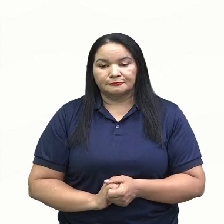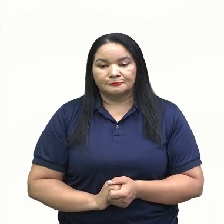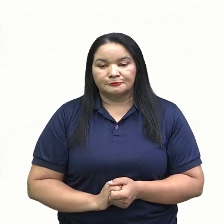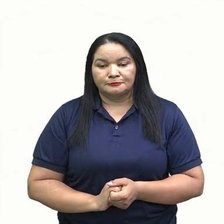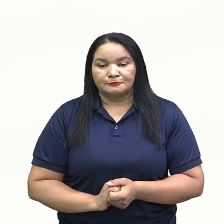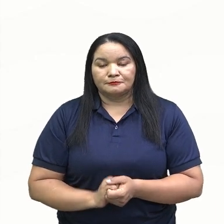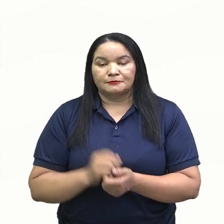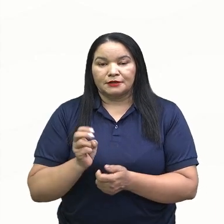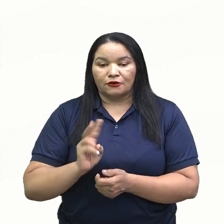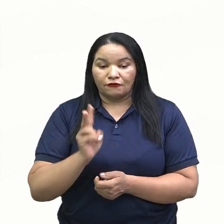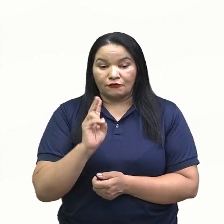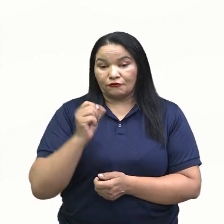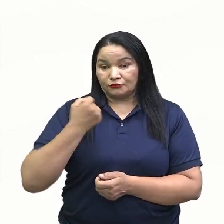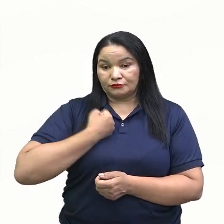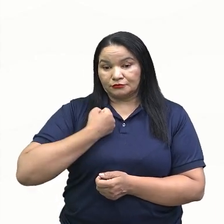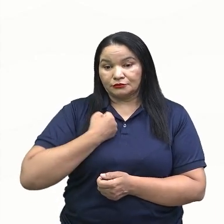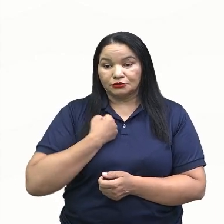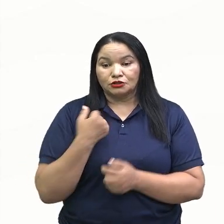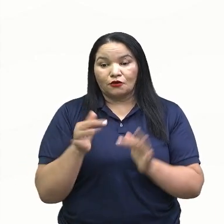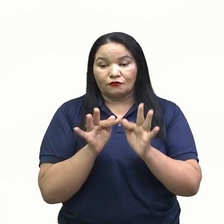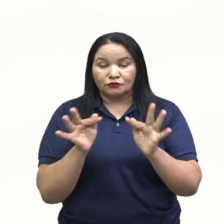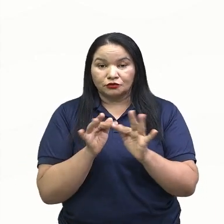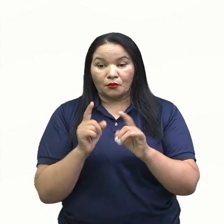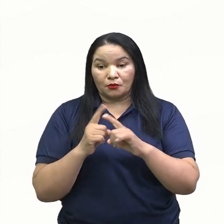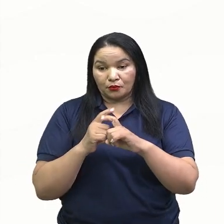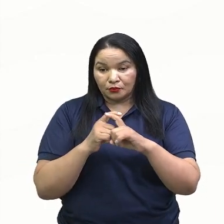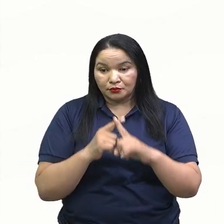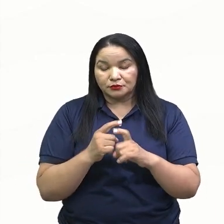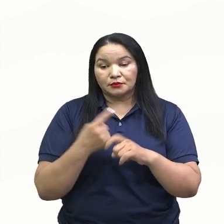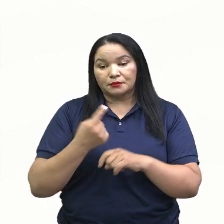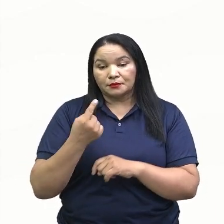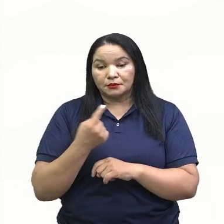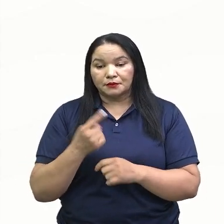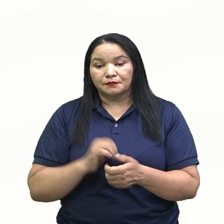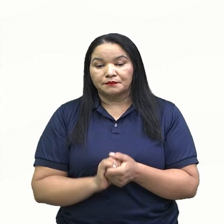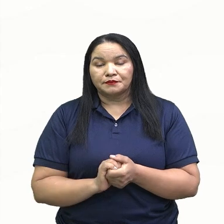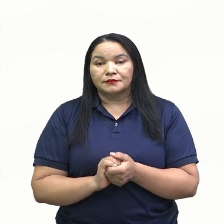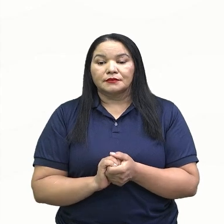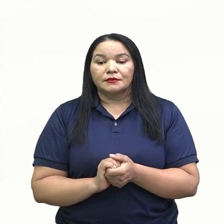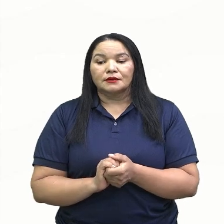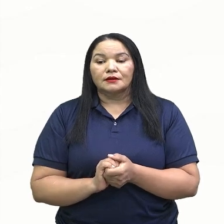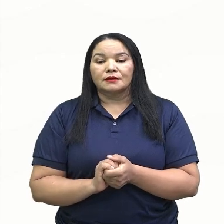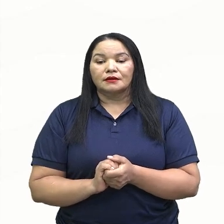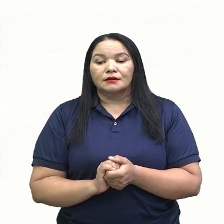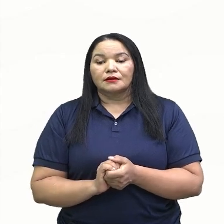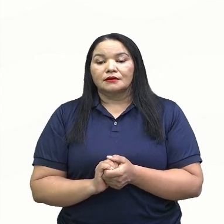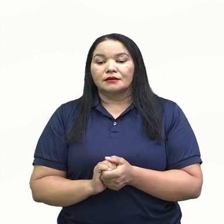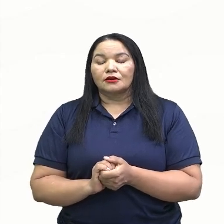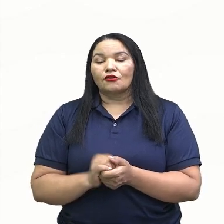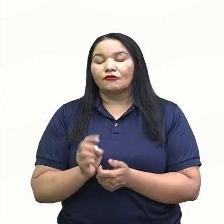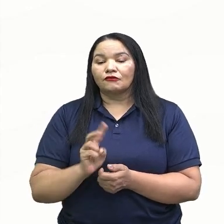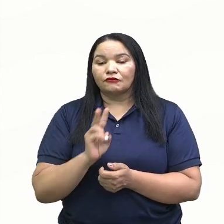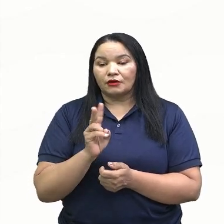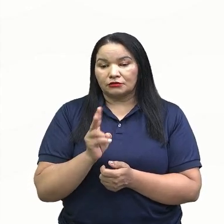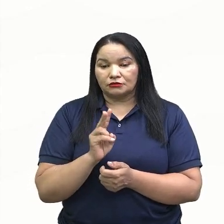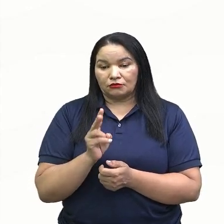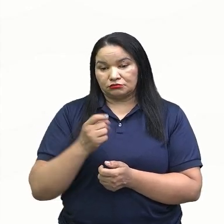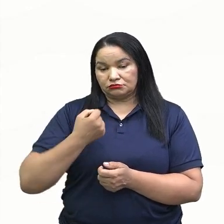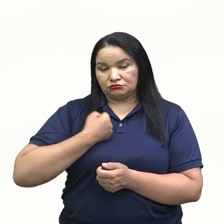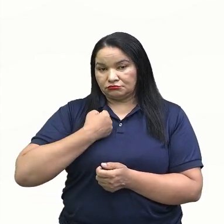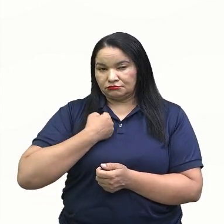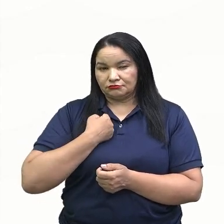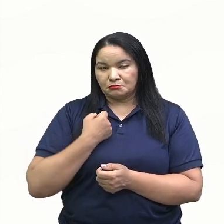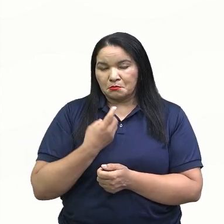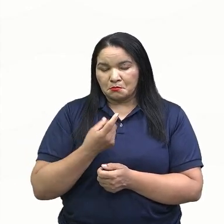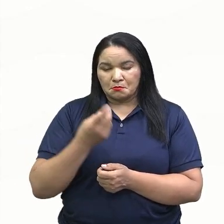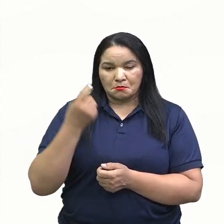em valor numérico da função polinomial do primeiro grau ou função ali do primeiro grau. Valor numérico, você estuda isso